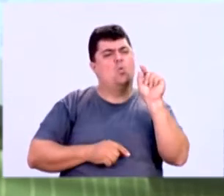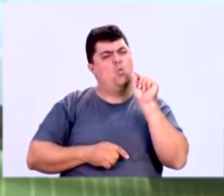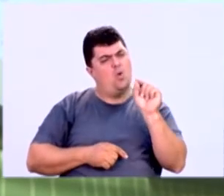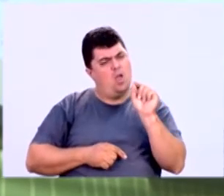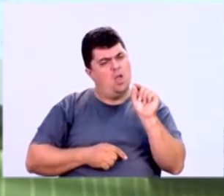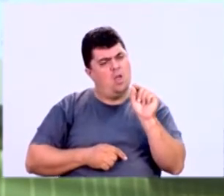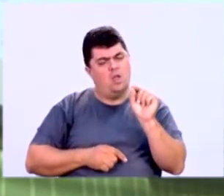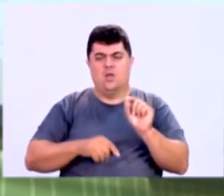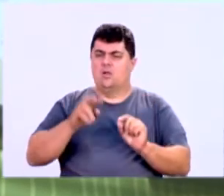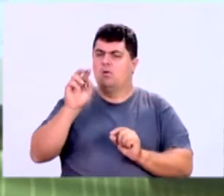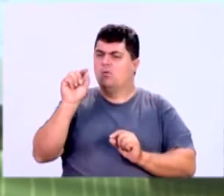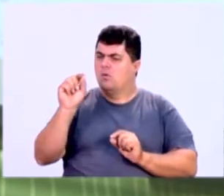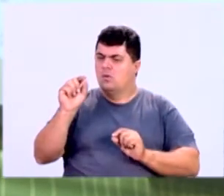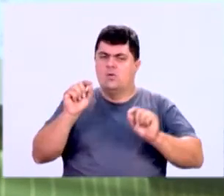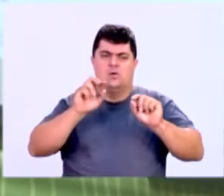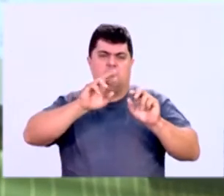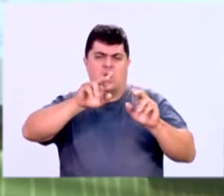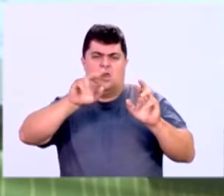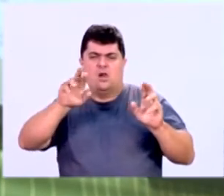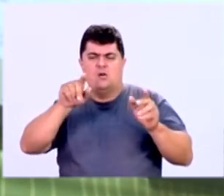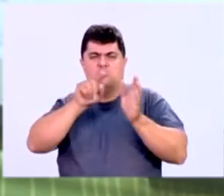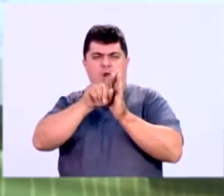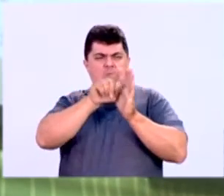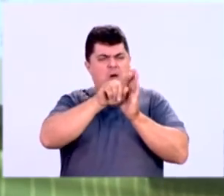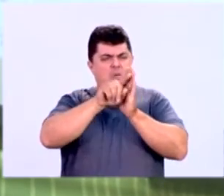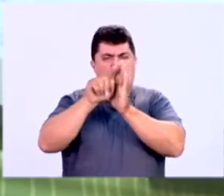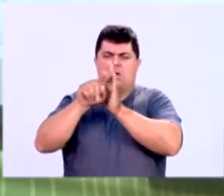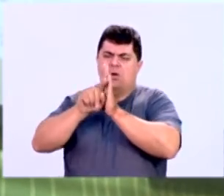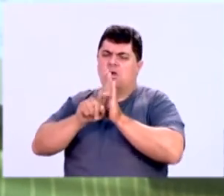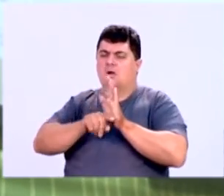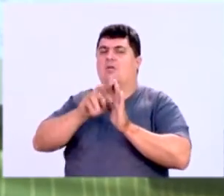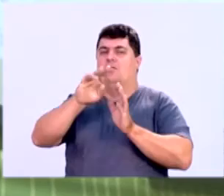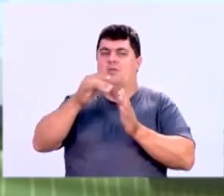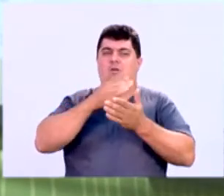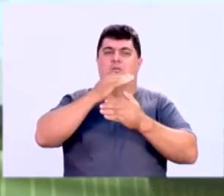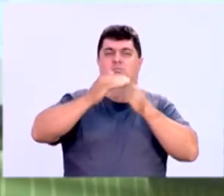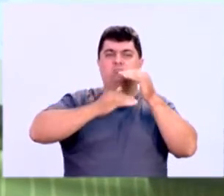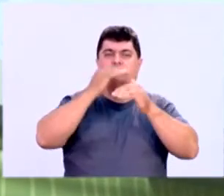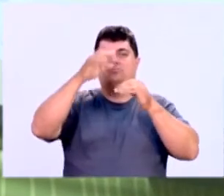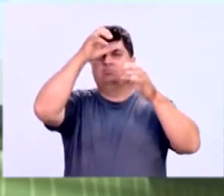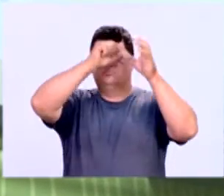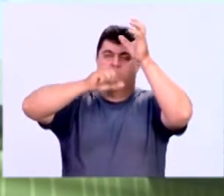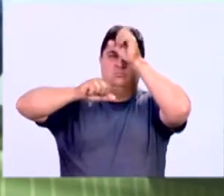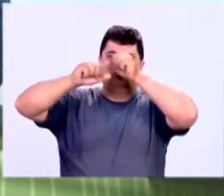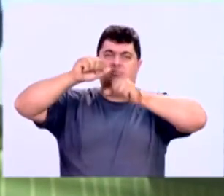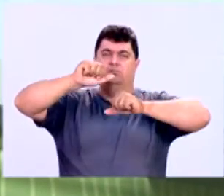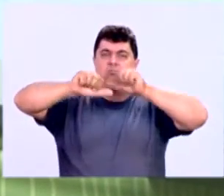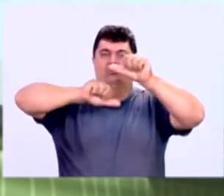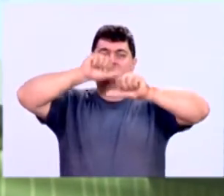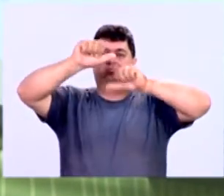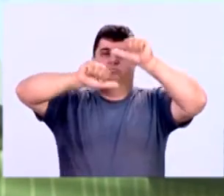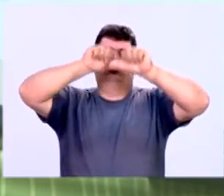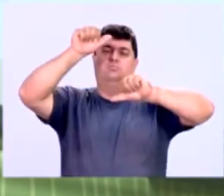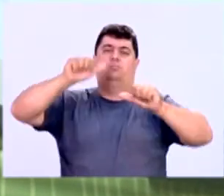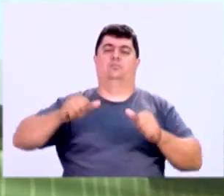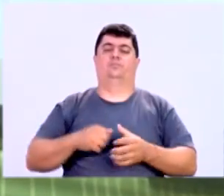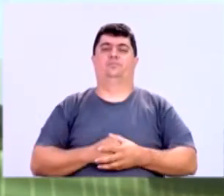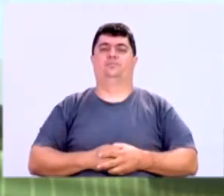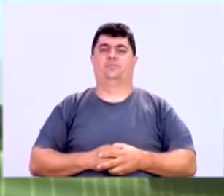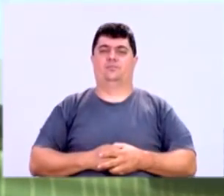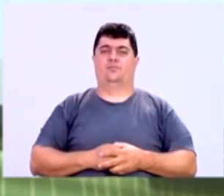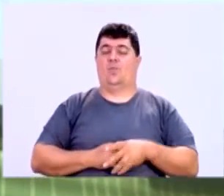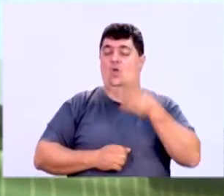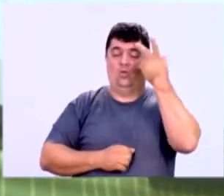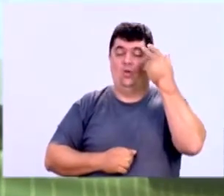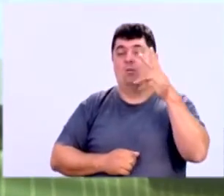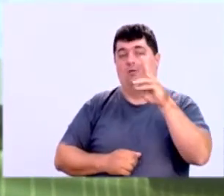dos seus questionamentos, os alunos começam a pesquisar, a interagir, buscar os conhecimentos e, de uma forma bem natural,